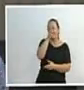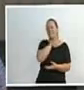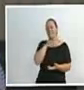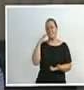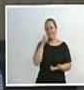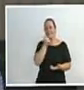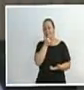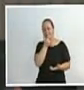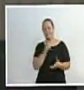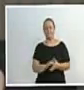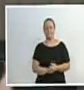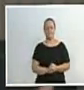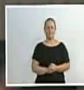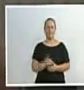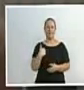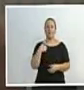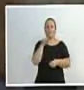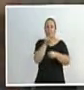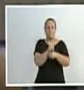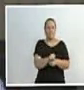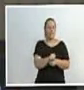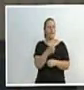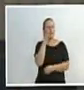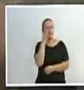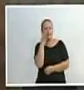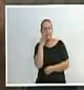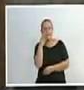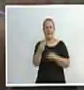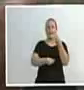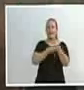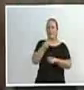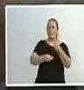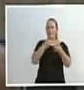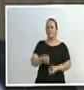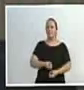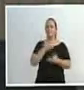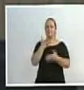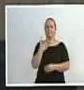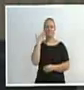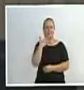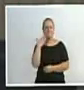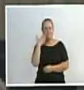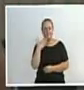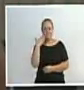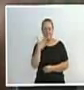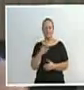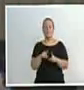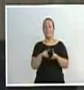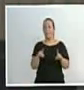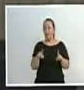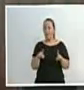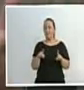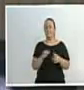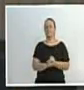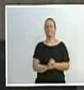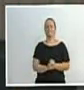realmente... tanto é que parei aqui para ouvir o seu discurso inflamado que fazia sobre o tema que Vossa Excelência está dando sequência agora. Mas queria